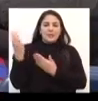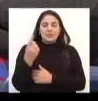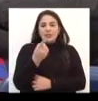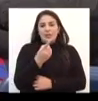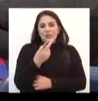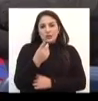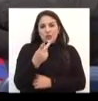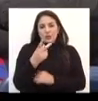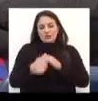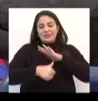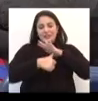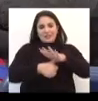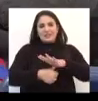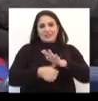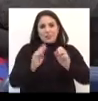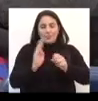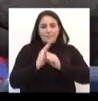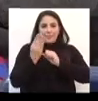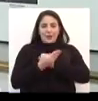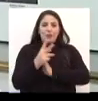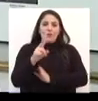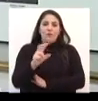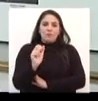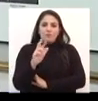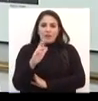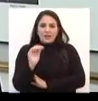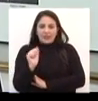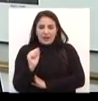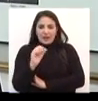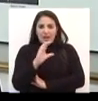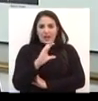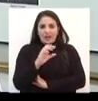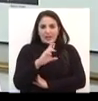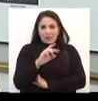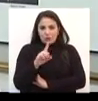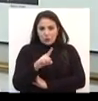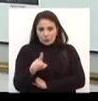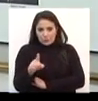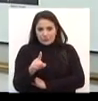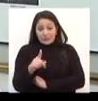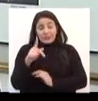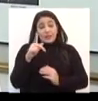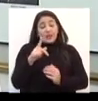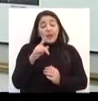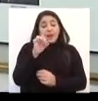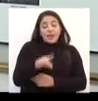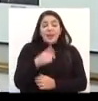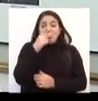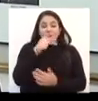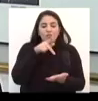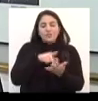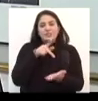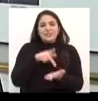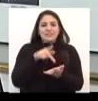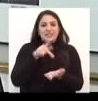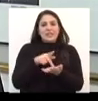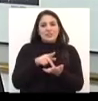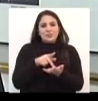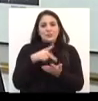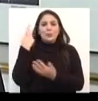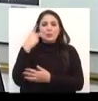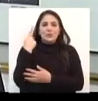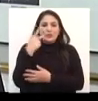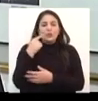12 lideranças do bairro Vera Cruz. Realmente são os verdadeiros agentes políticos, que a gente costuma